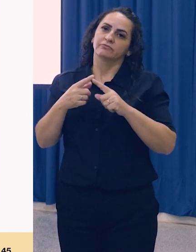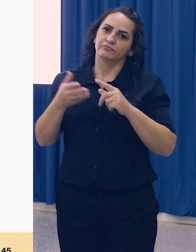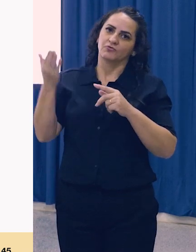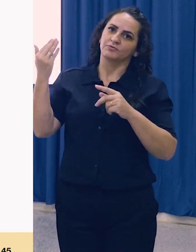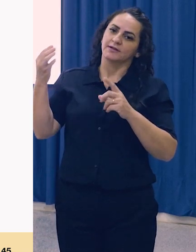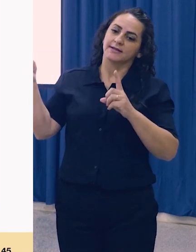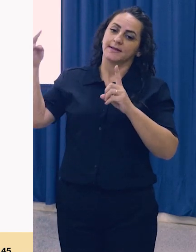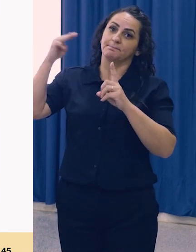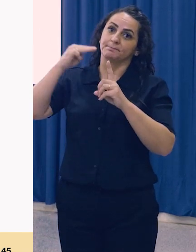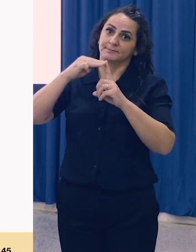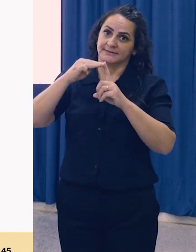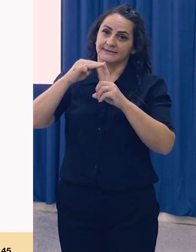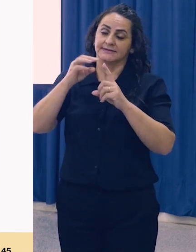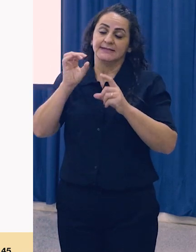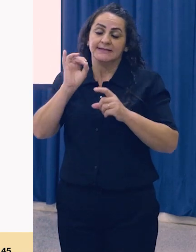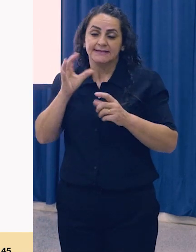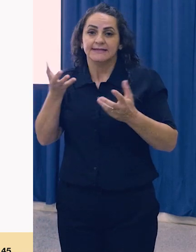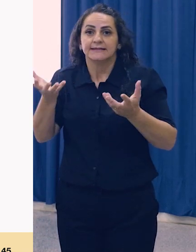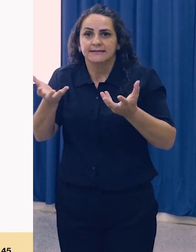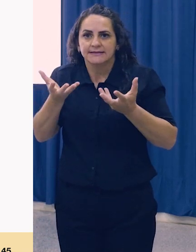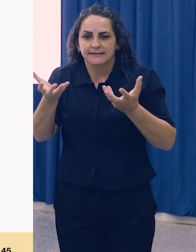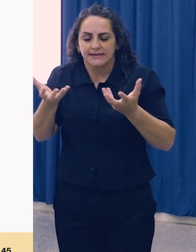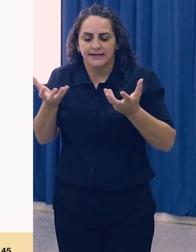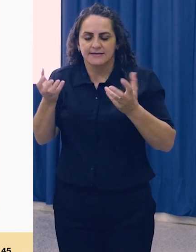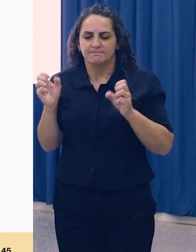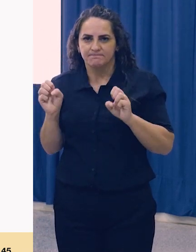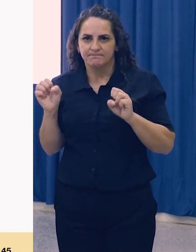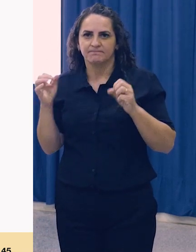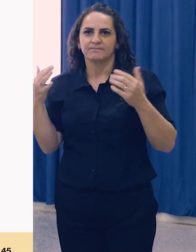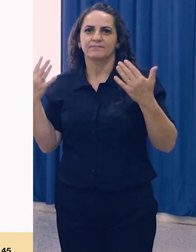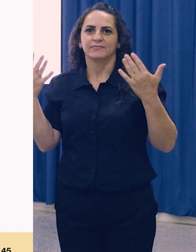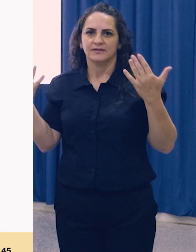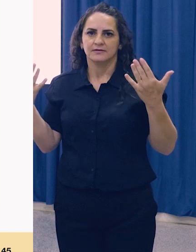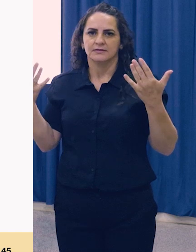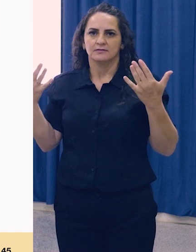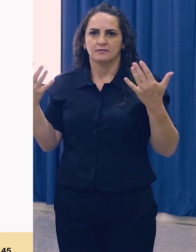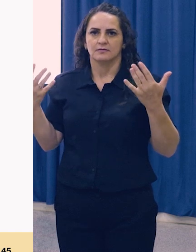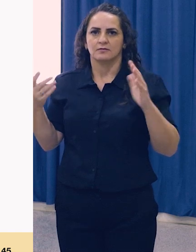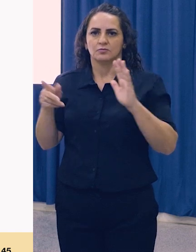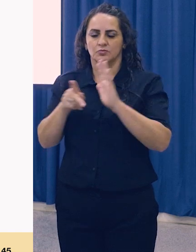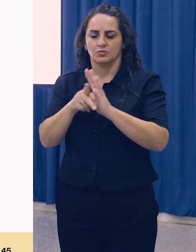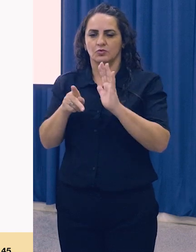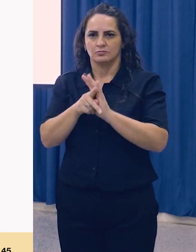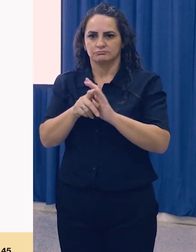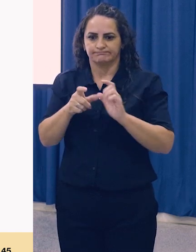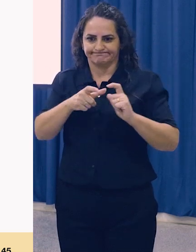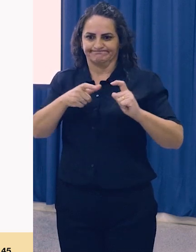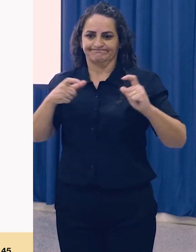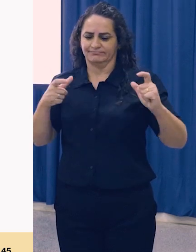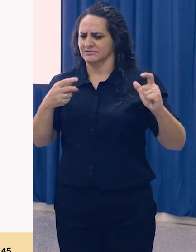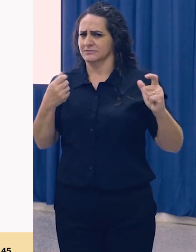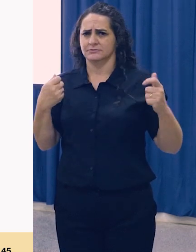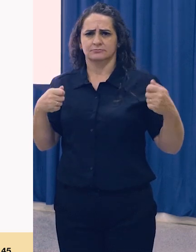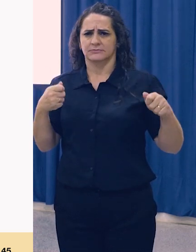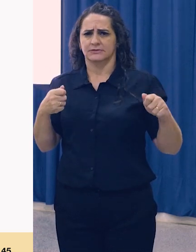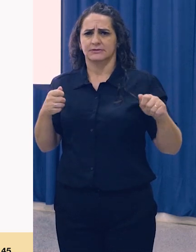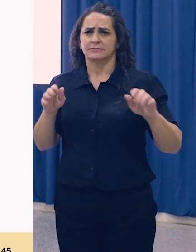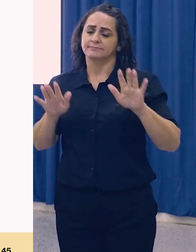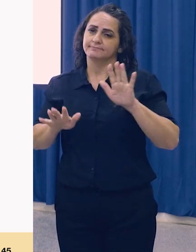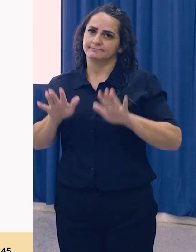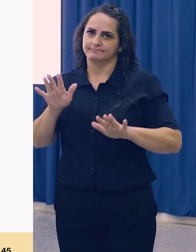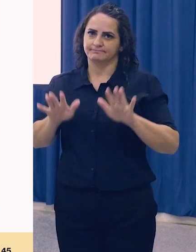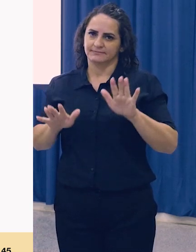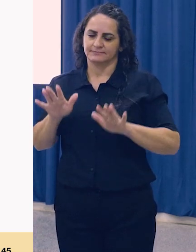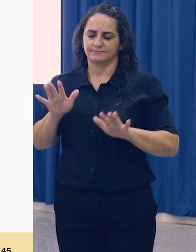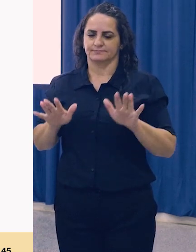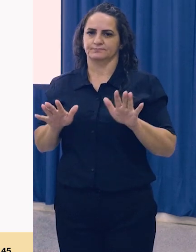vários festivais, talvez não seja tão interessante fazer um lançamento físico, né, tão grande assim, antes de ele passar pelos